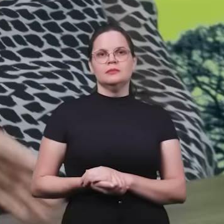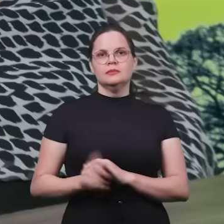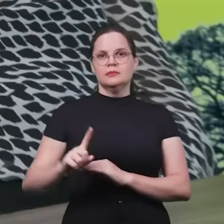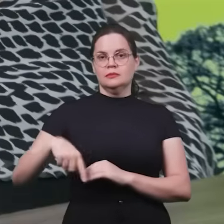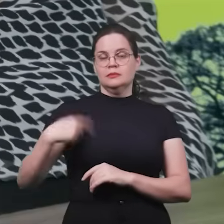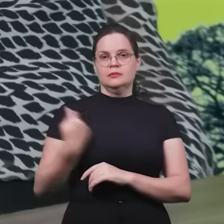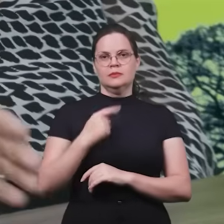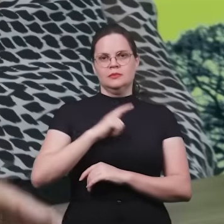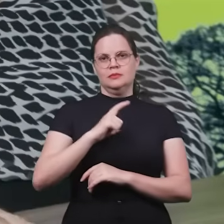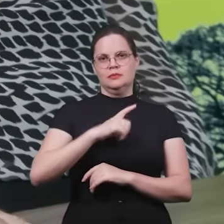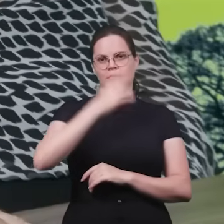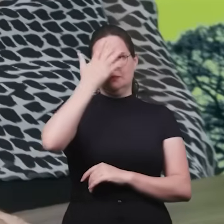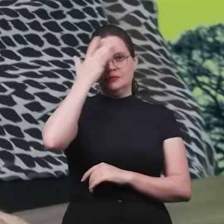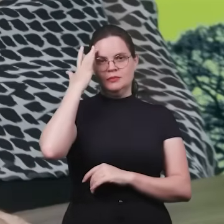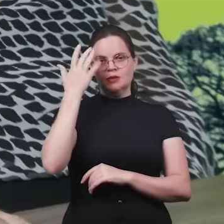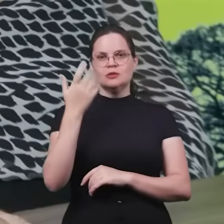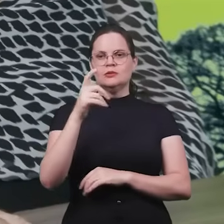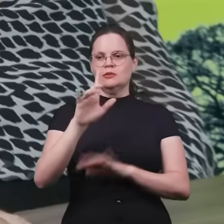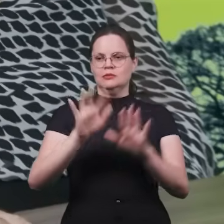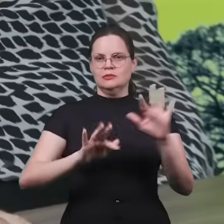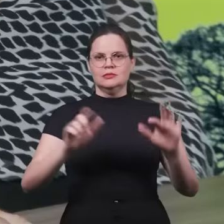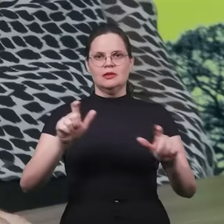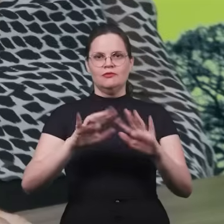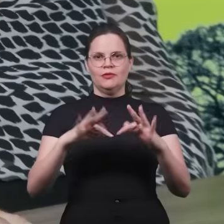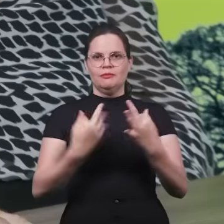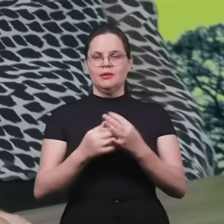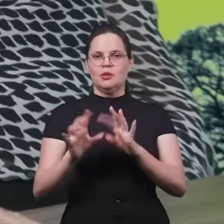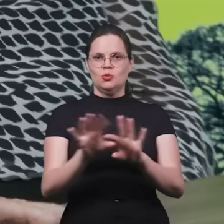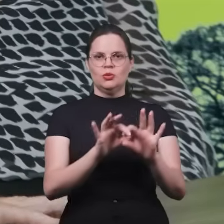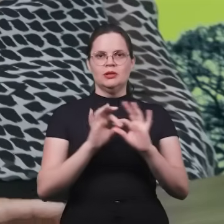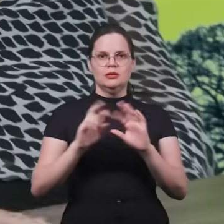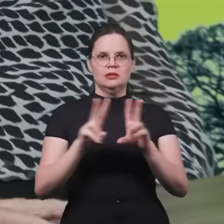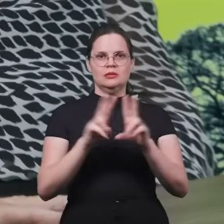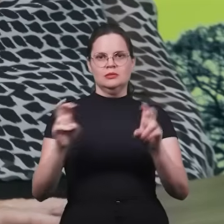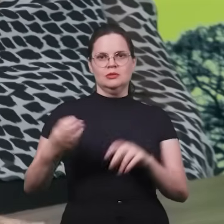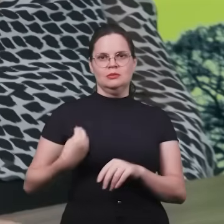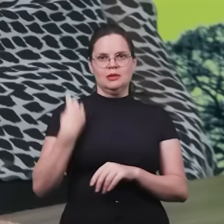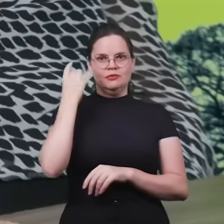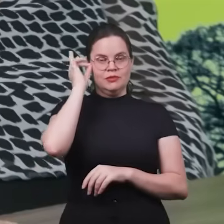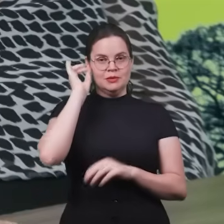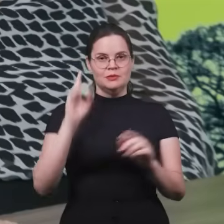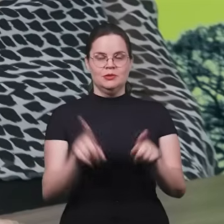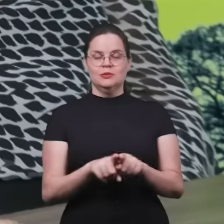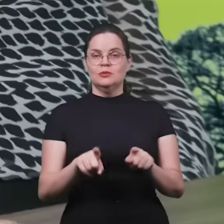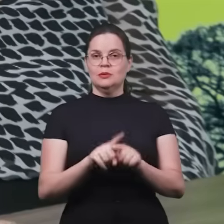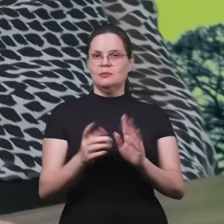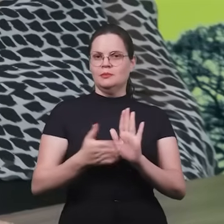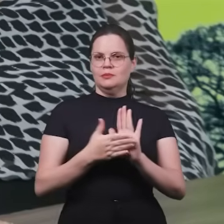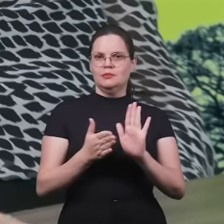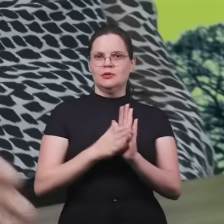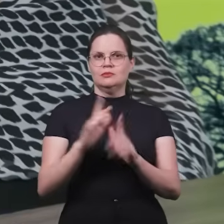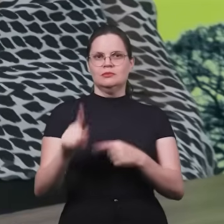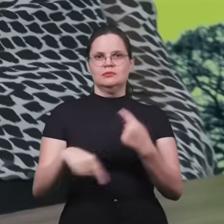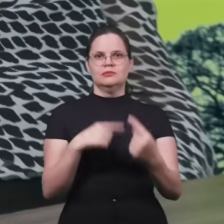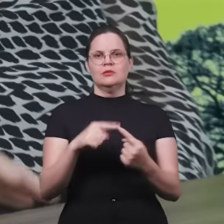uma família unida, com relação à espiritualidade, à vida espiritual, esse propósito é um propósito da